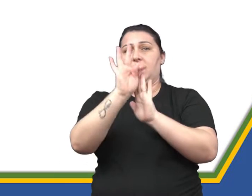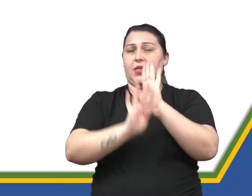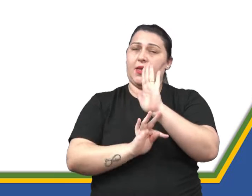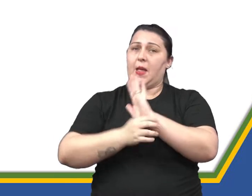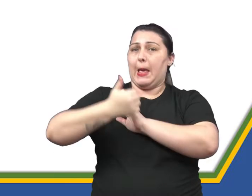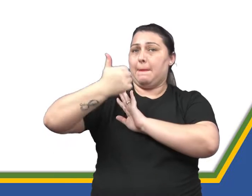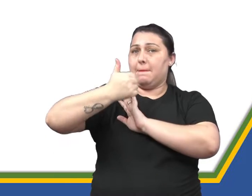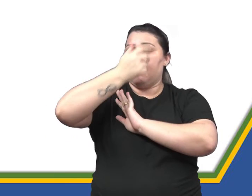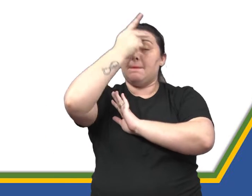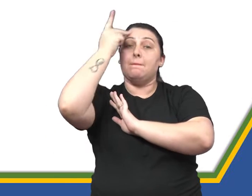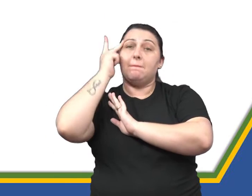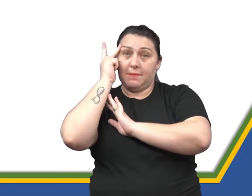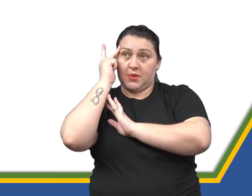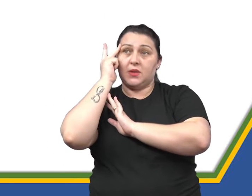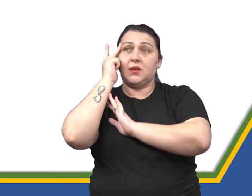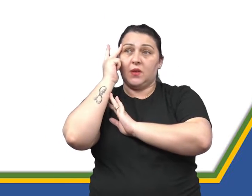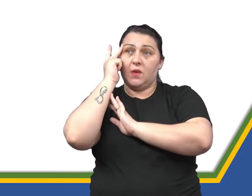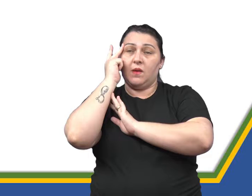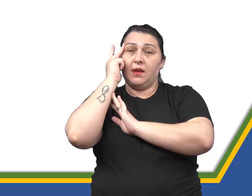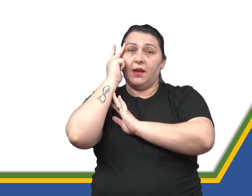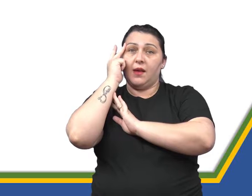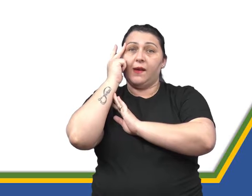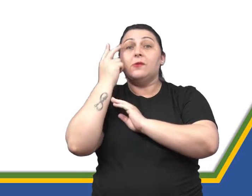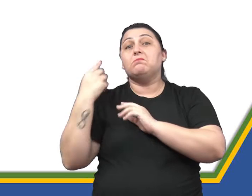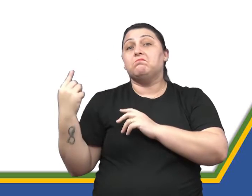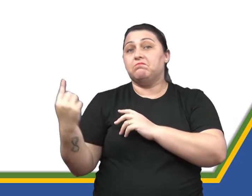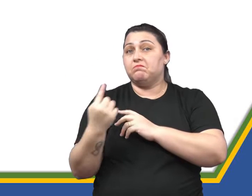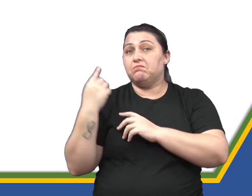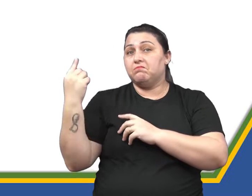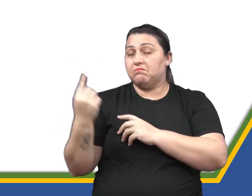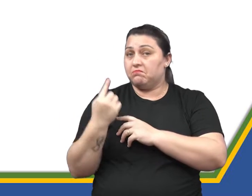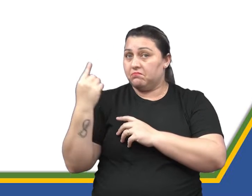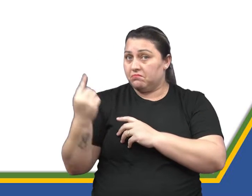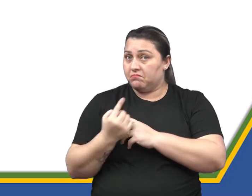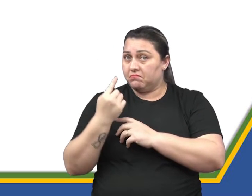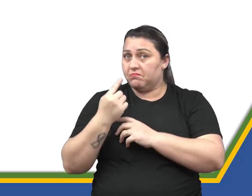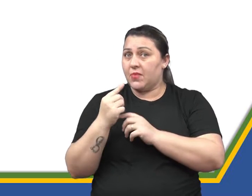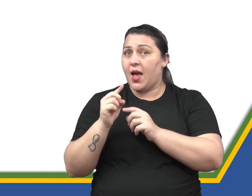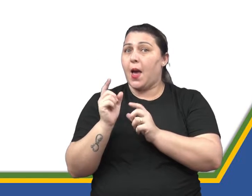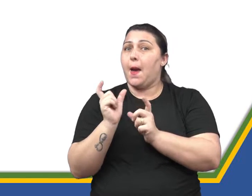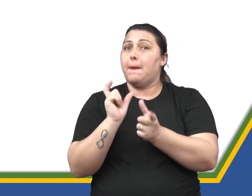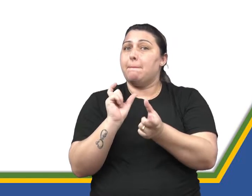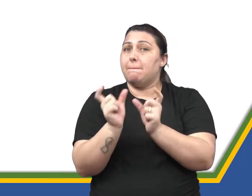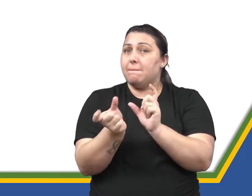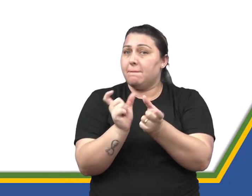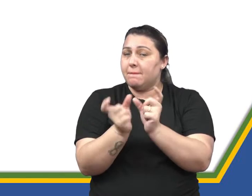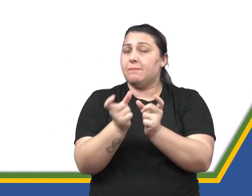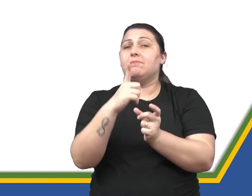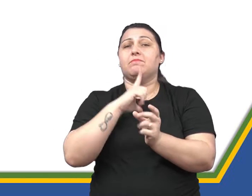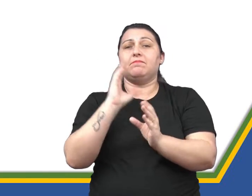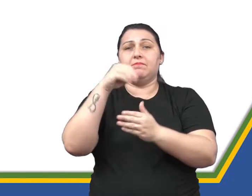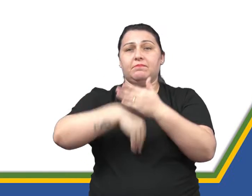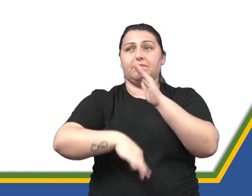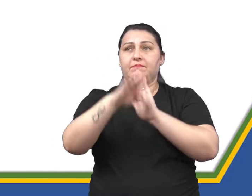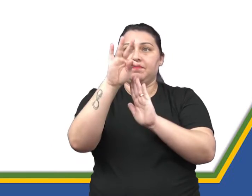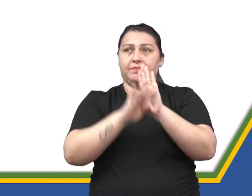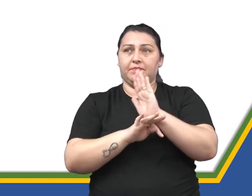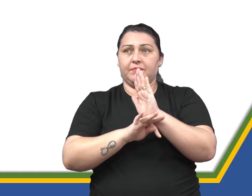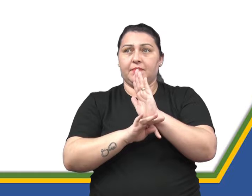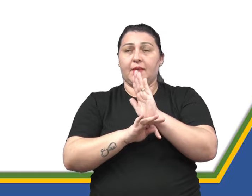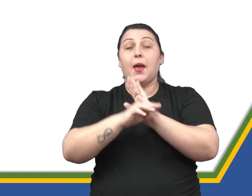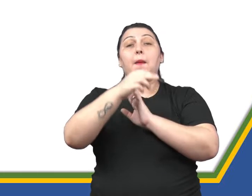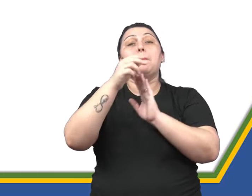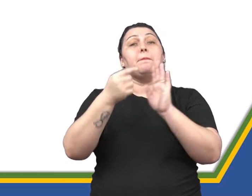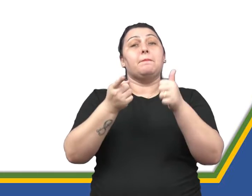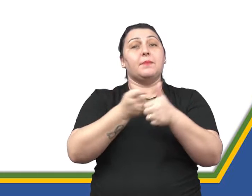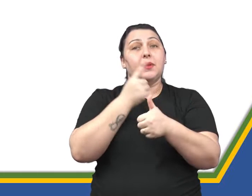primeira pessoa. Então, que tipos de palavras dentro desse texto vão demonstrar para nós que ele está em primeira pessoa?